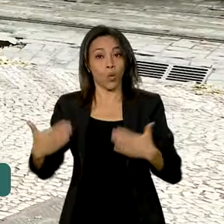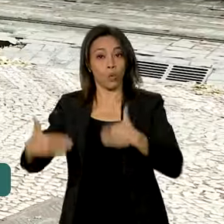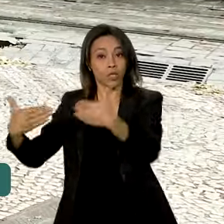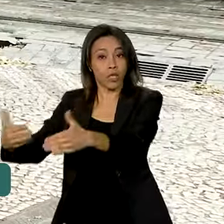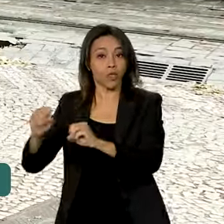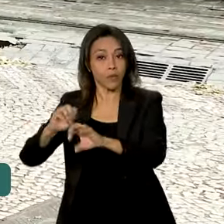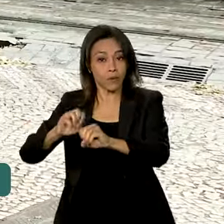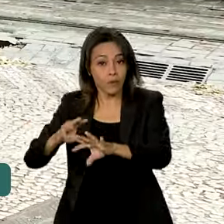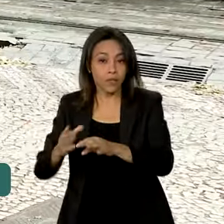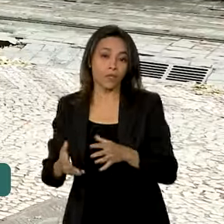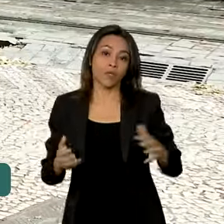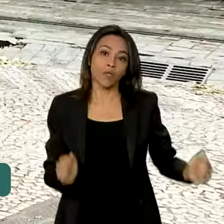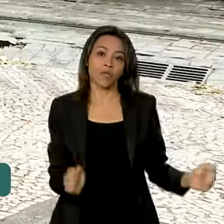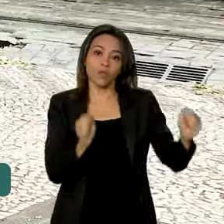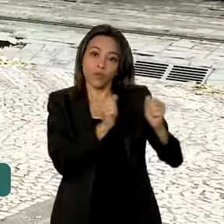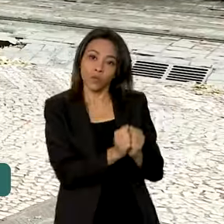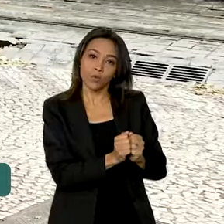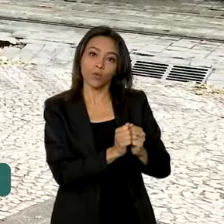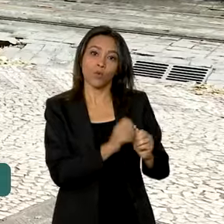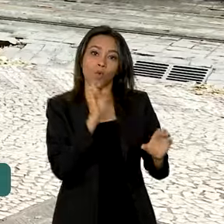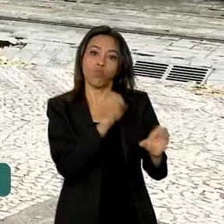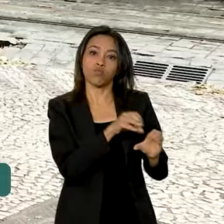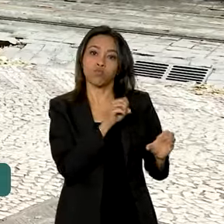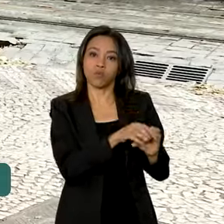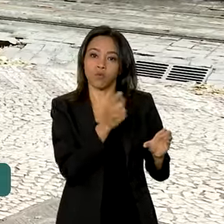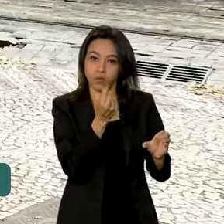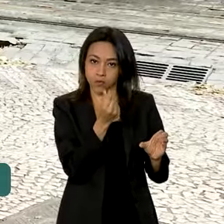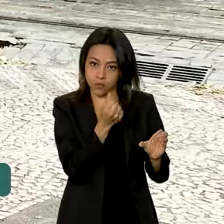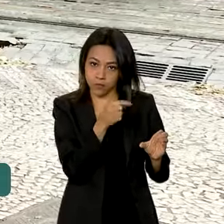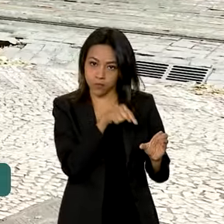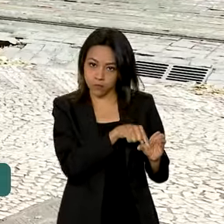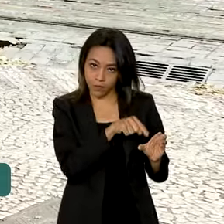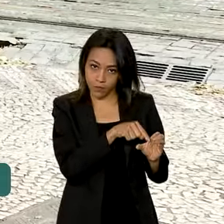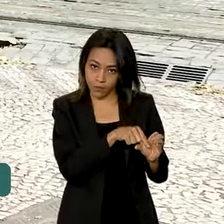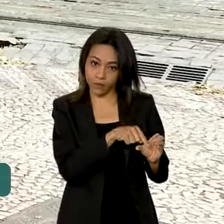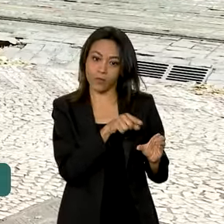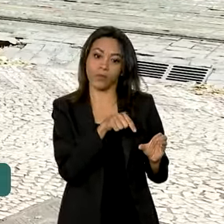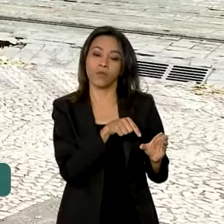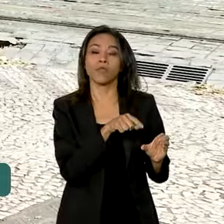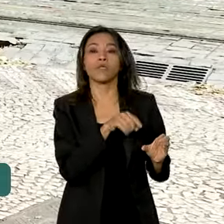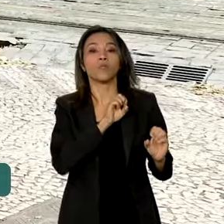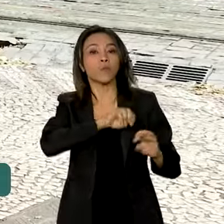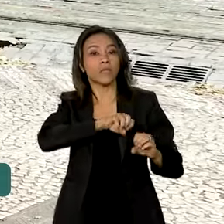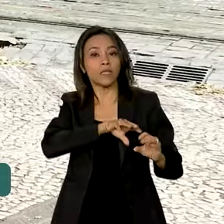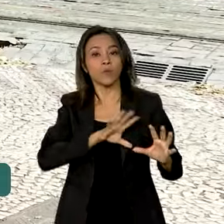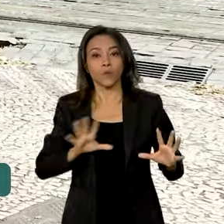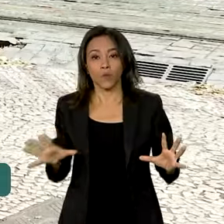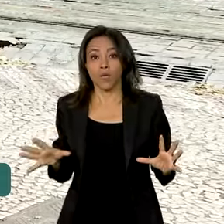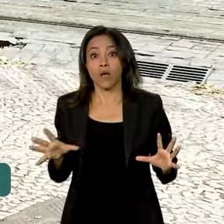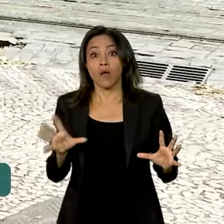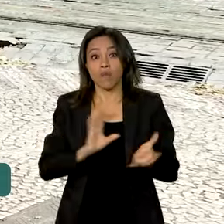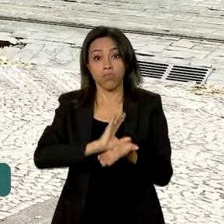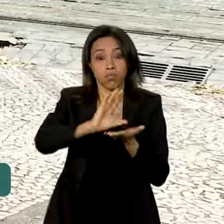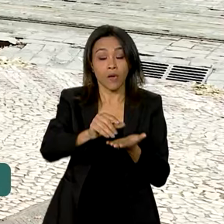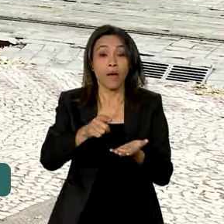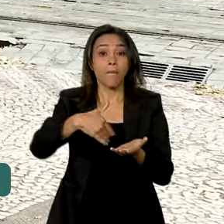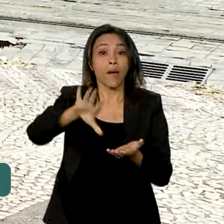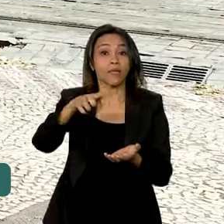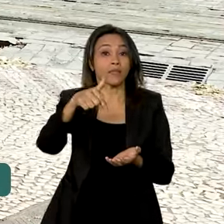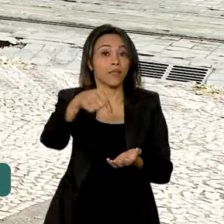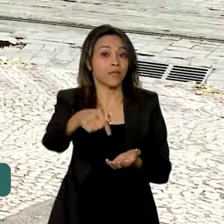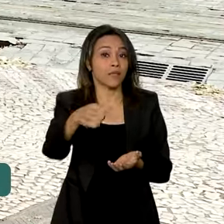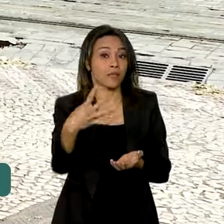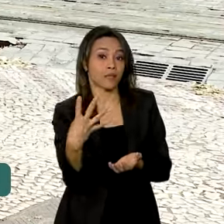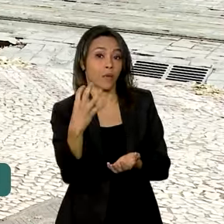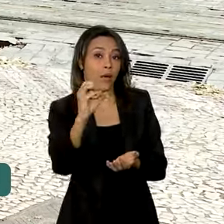em conjunto com o Fundo Nacional de Desenvolvimento da Educação, estima-se a criação de mais de 740